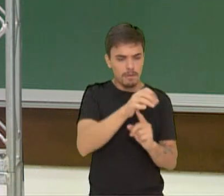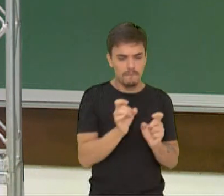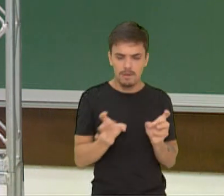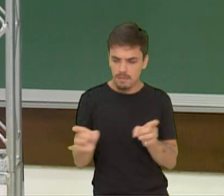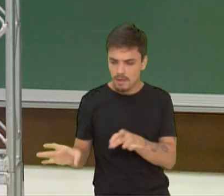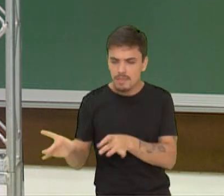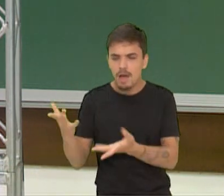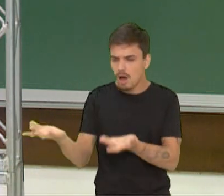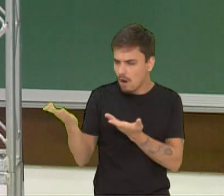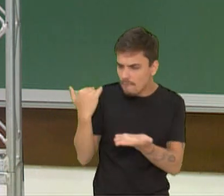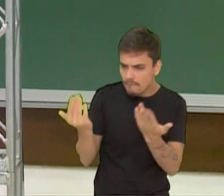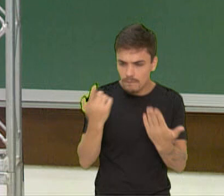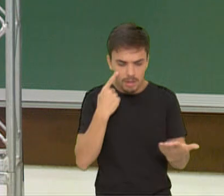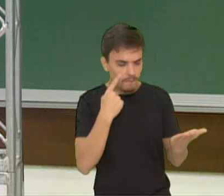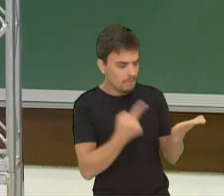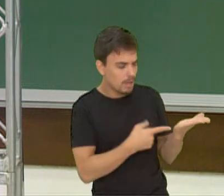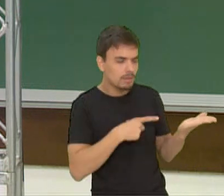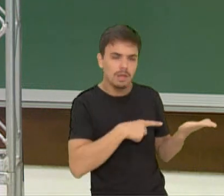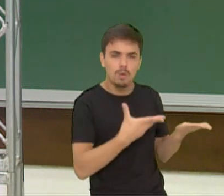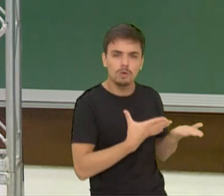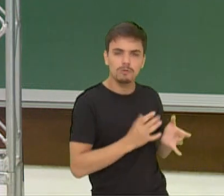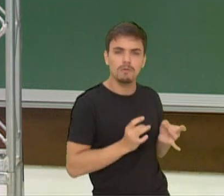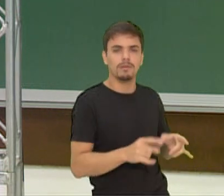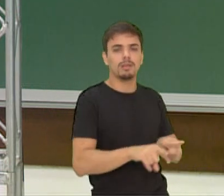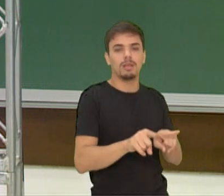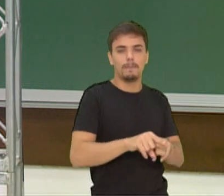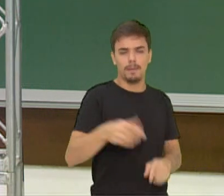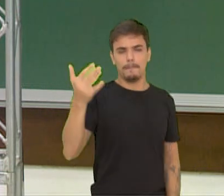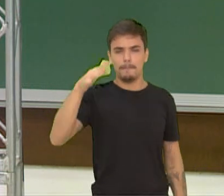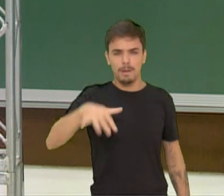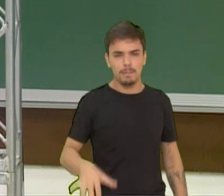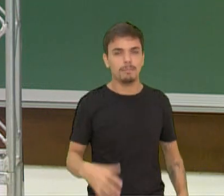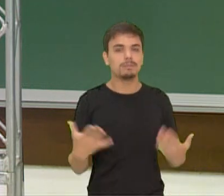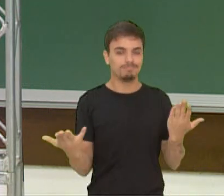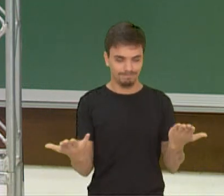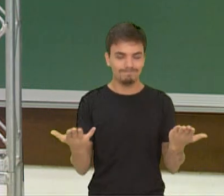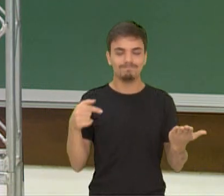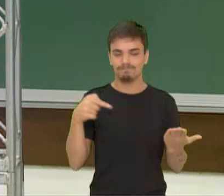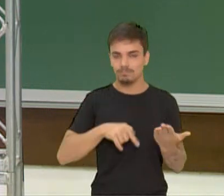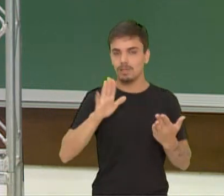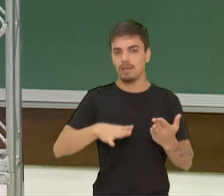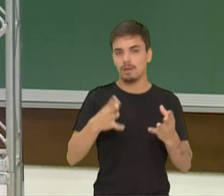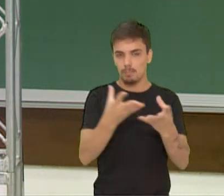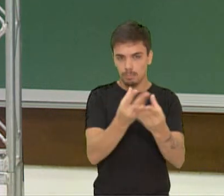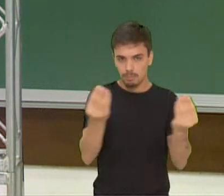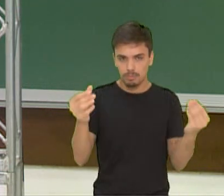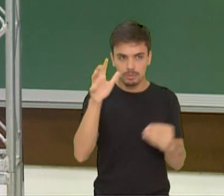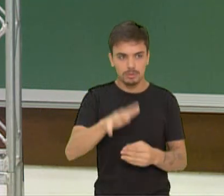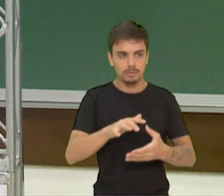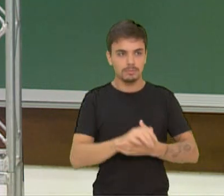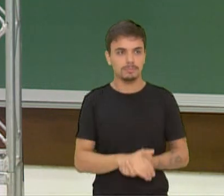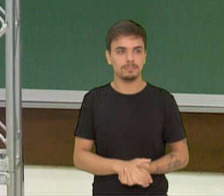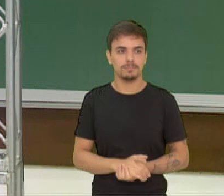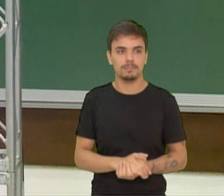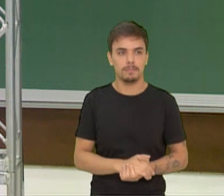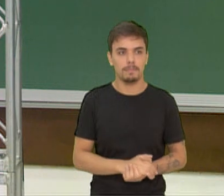venham ver, olha o que eu tenho para hoje, olha a oferta aí. Então tem muito disso.